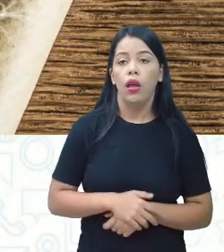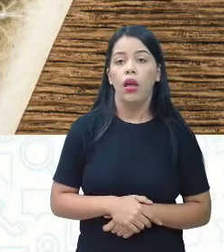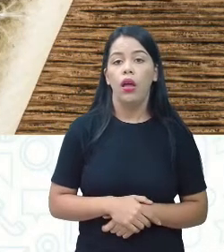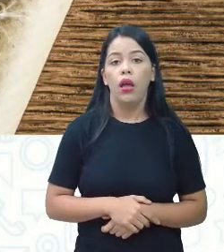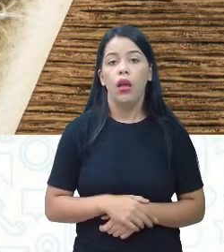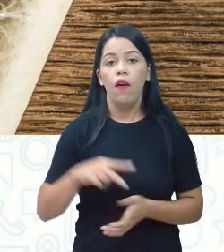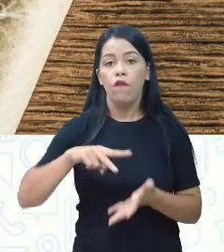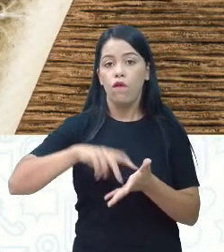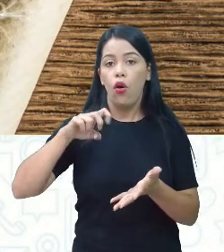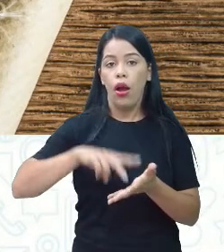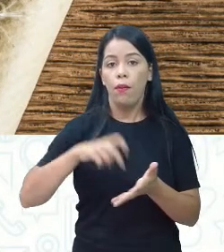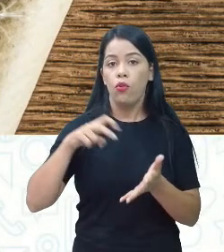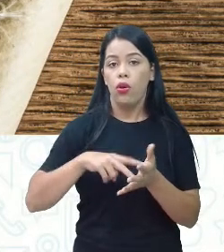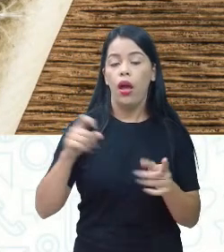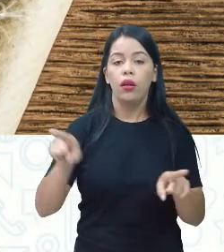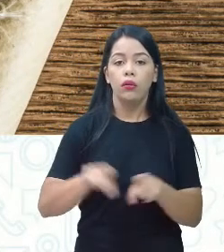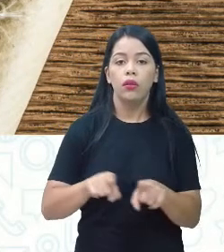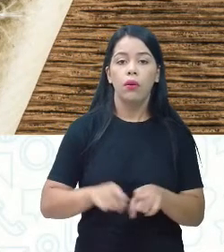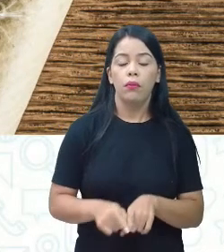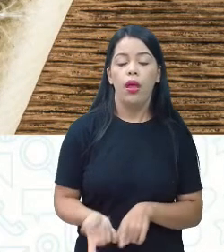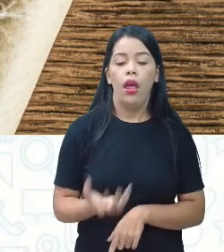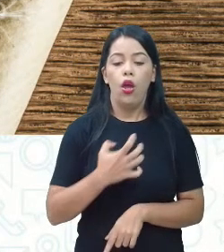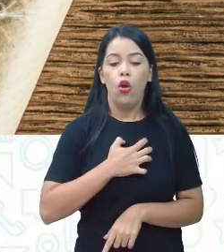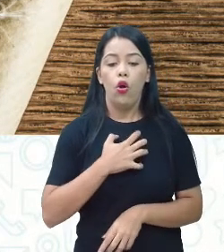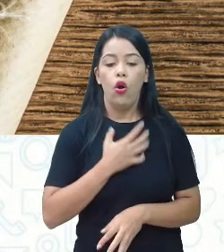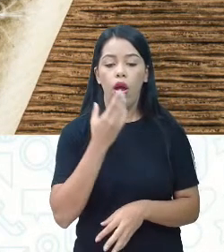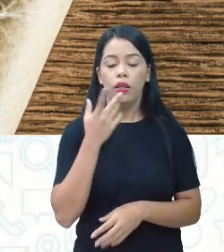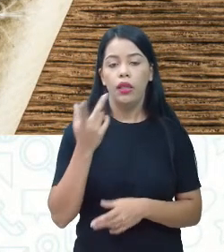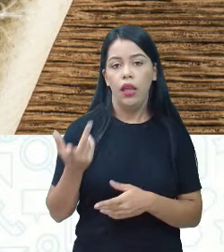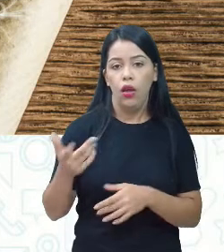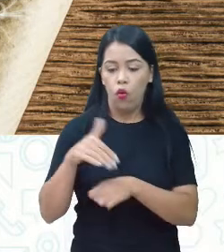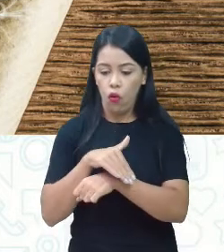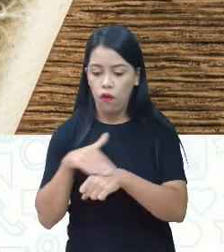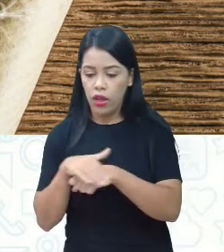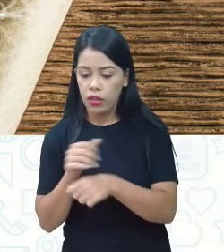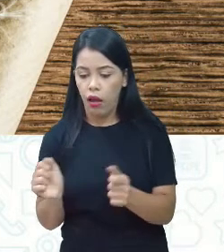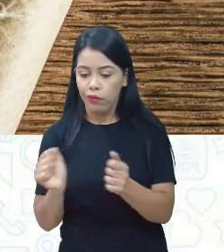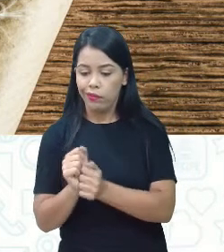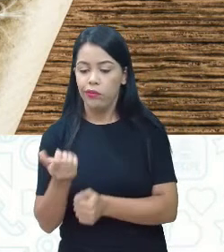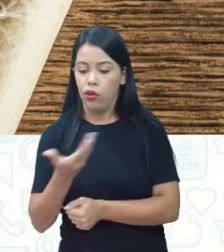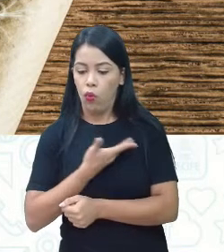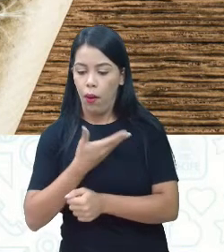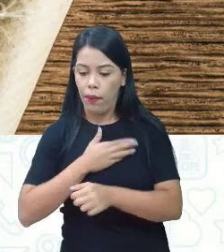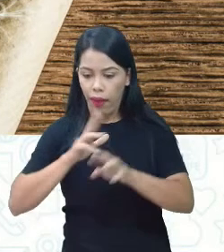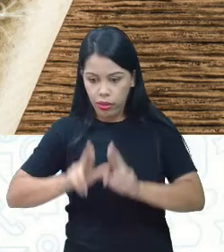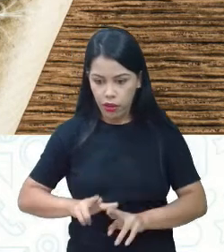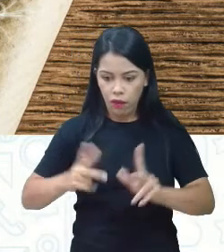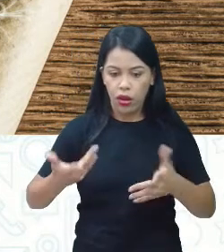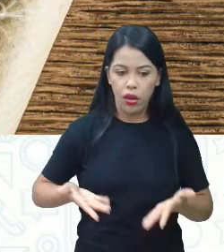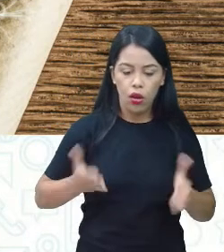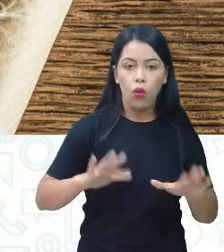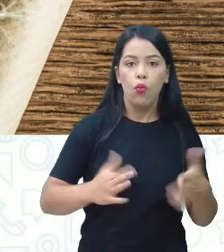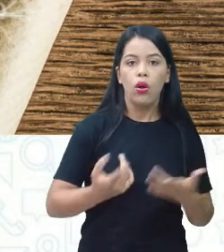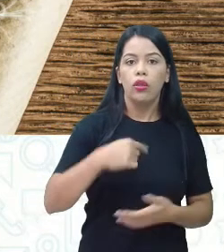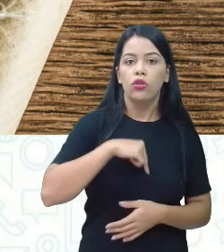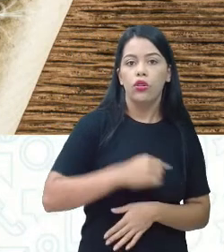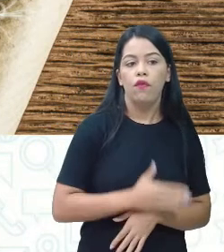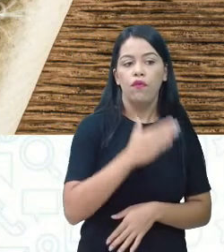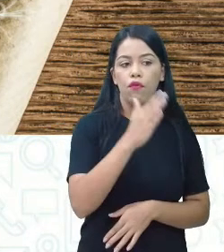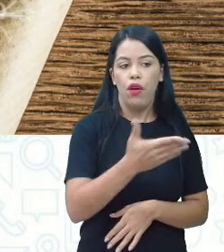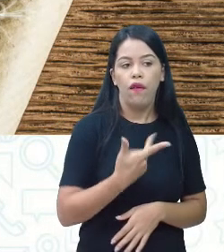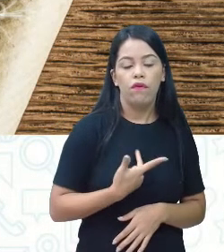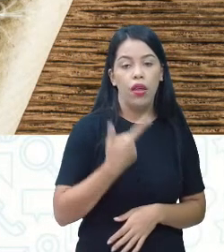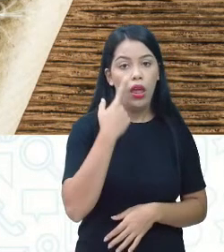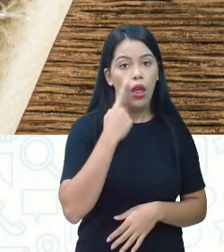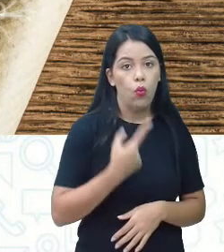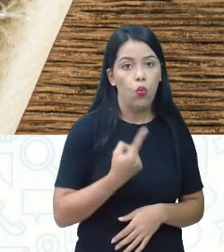amigos provavelmente não serão os mesmos que em uma entrevista de emprego e também serão diferentes daqueles usados para falar com quem? Com os pais